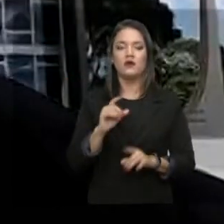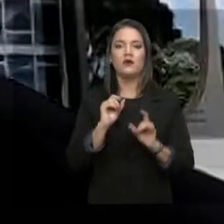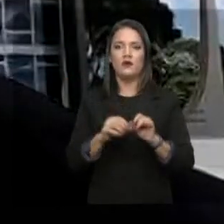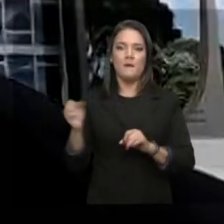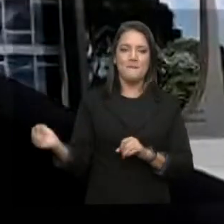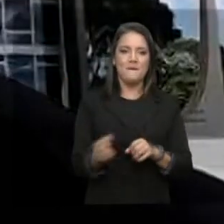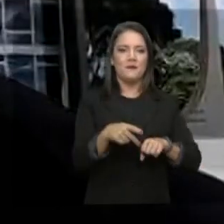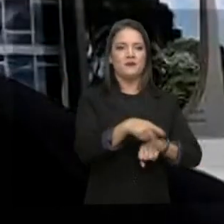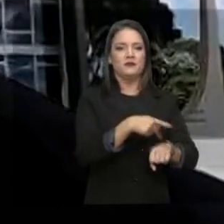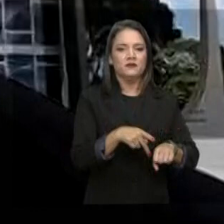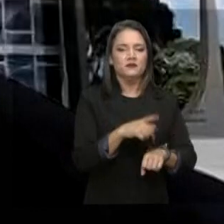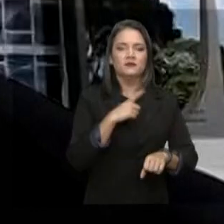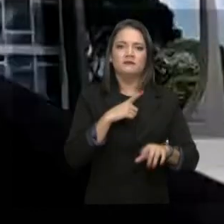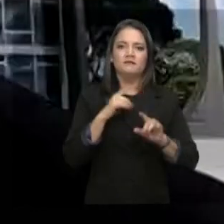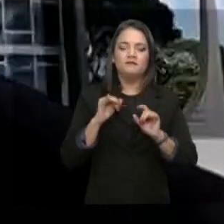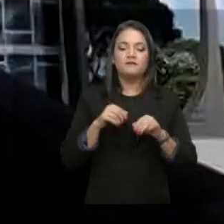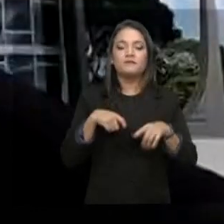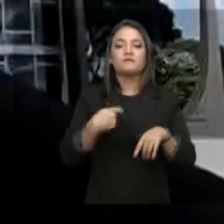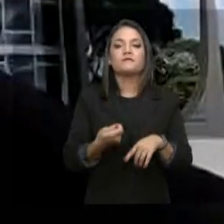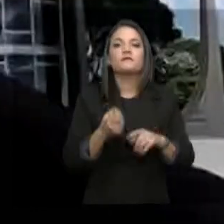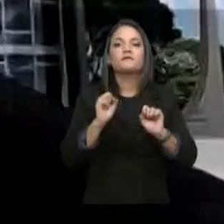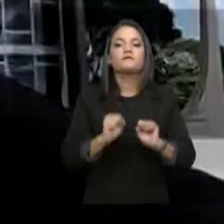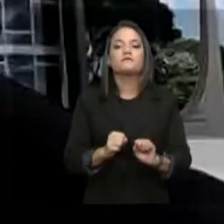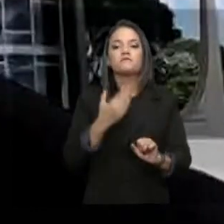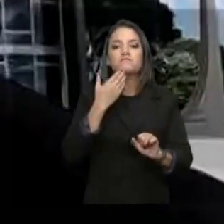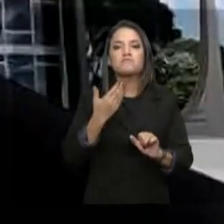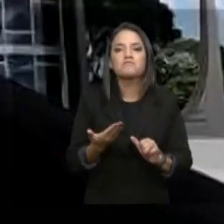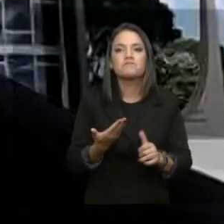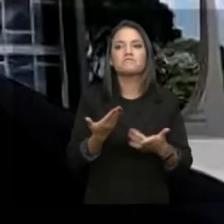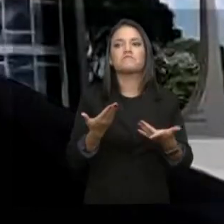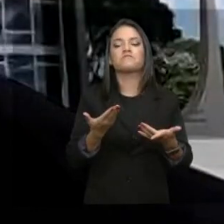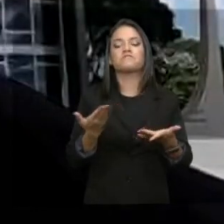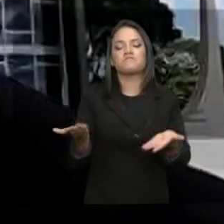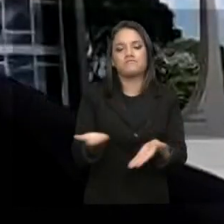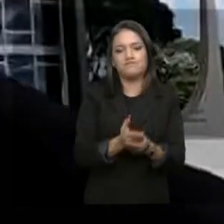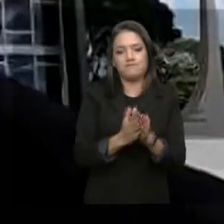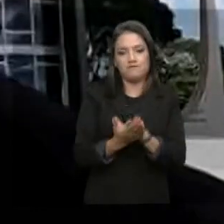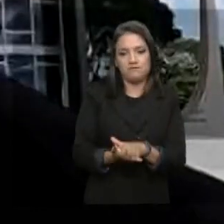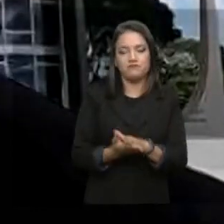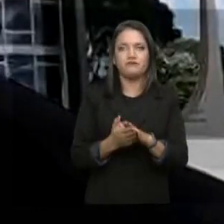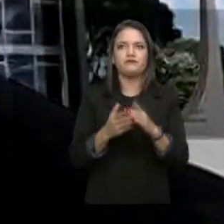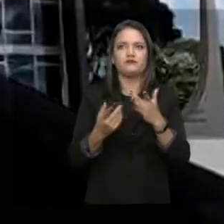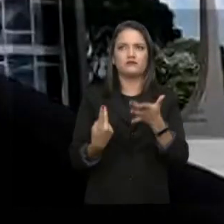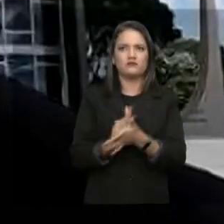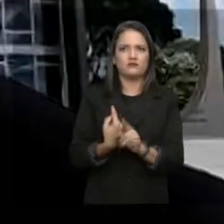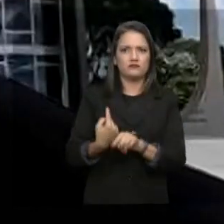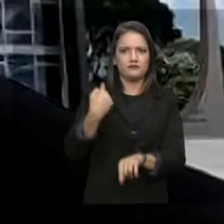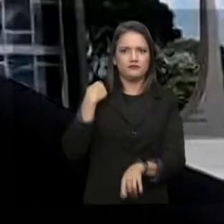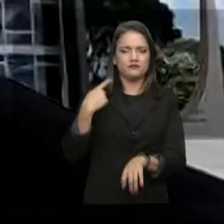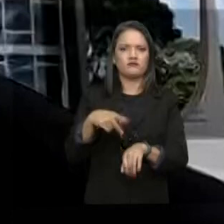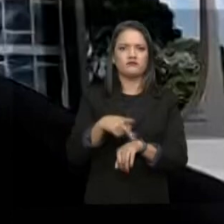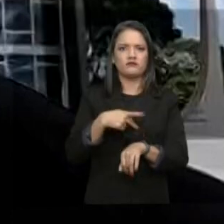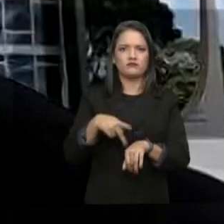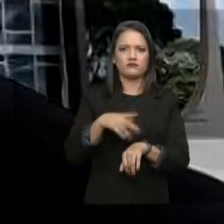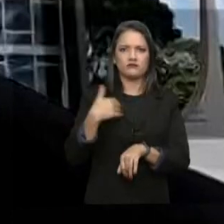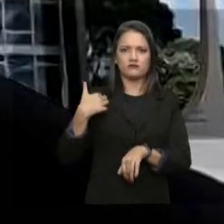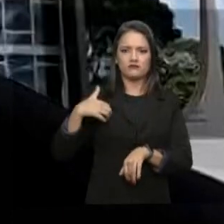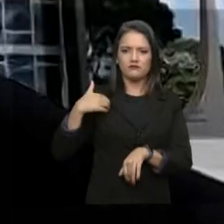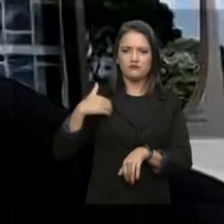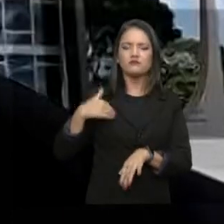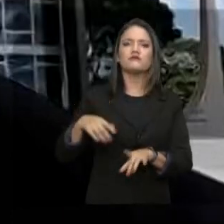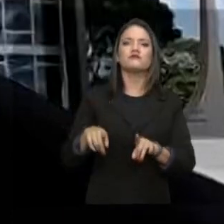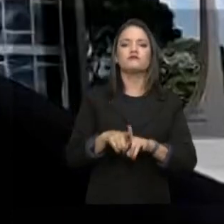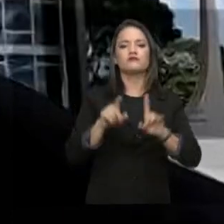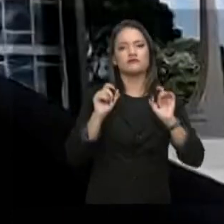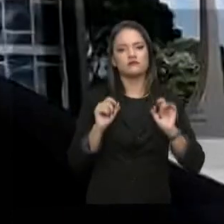questão da legitimidade ativa para o processo extradicional. Pedido formulado por magistrado argentino, inadmissibilidade. Precedentes posterior ratificação